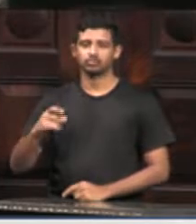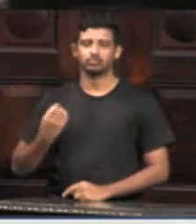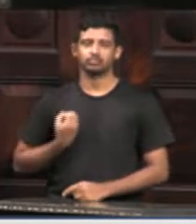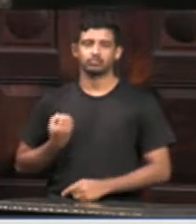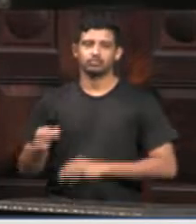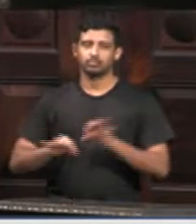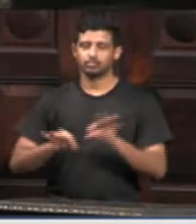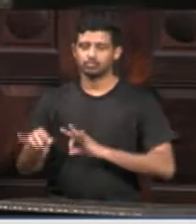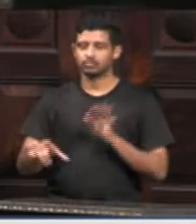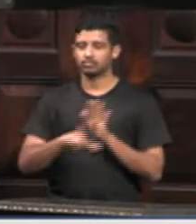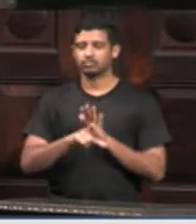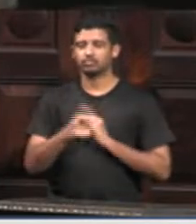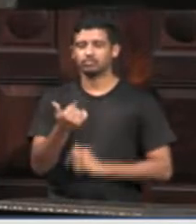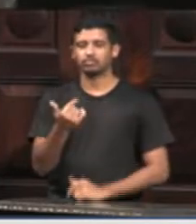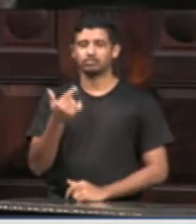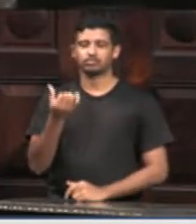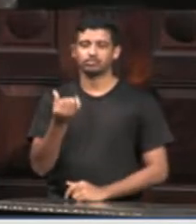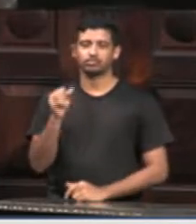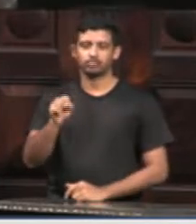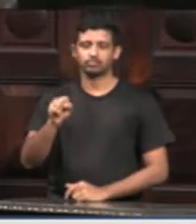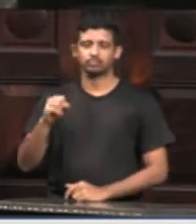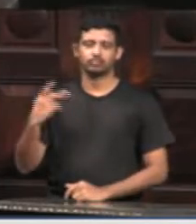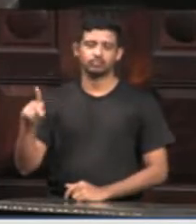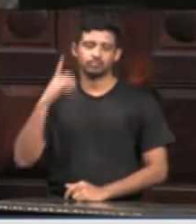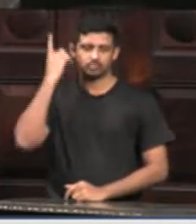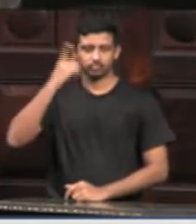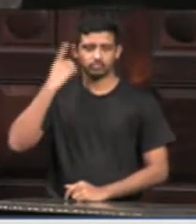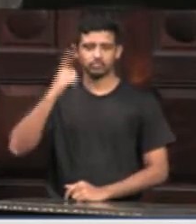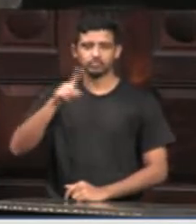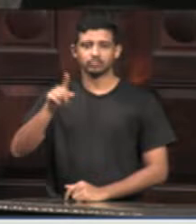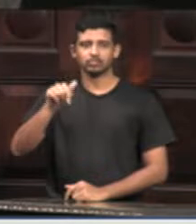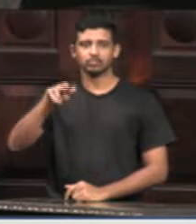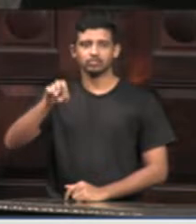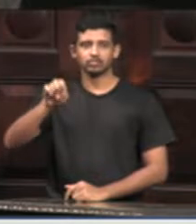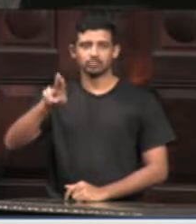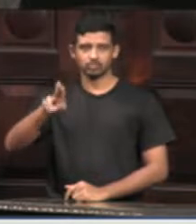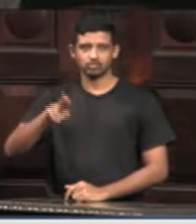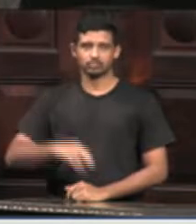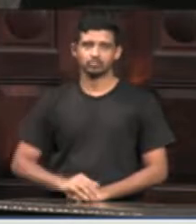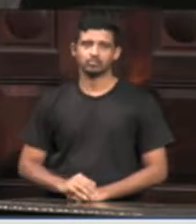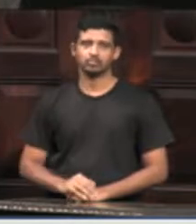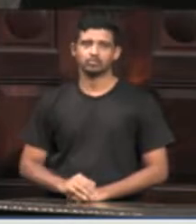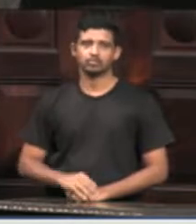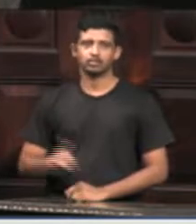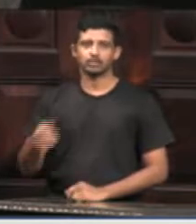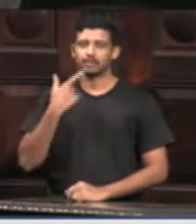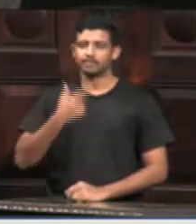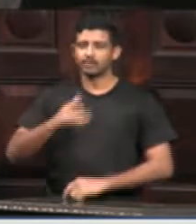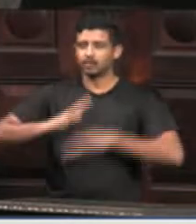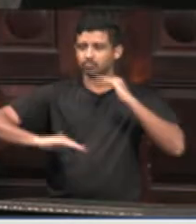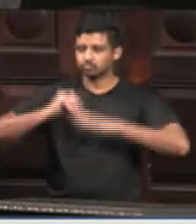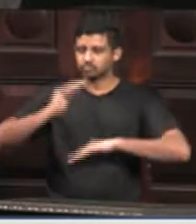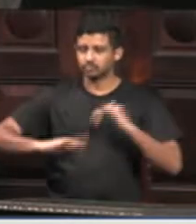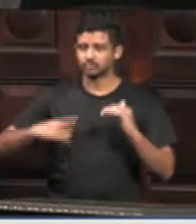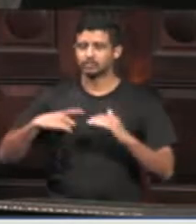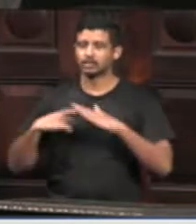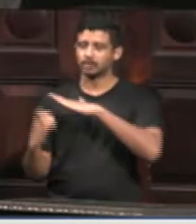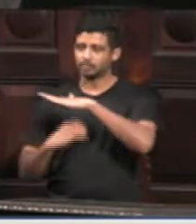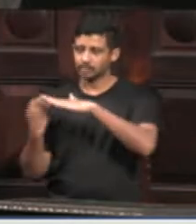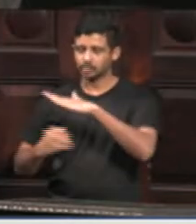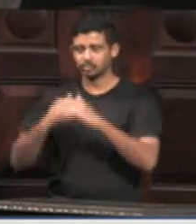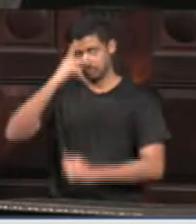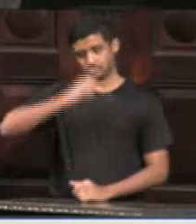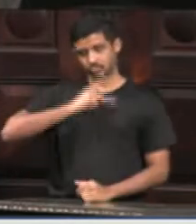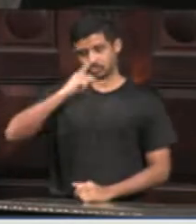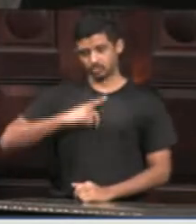1268 de 2015, da autoria do deputado Zaqueu Teixeira, que faculta ao empreendedor individual qualificado como microempreendedor individual,